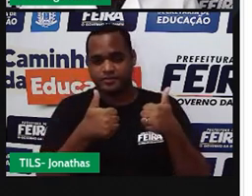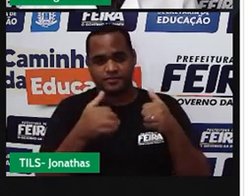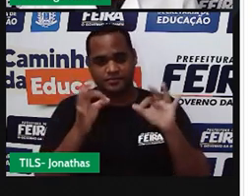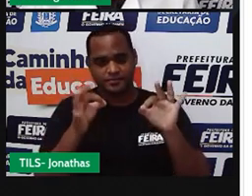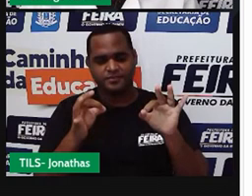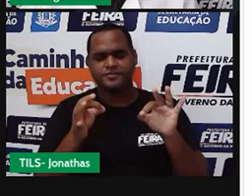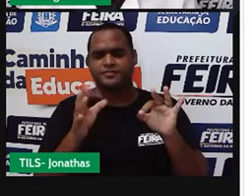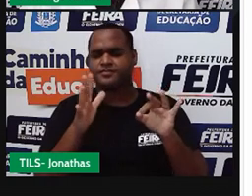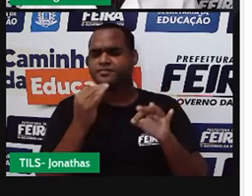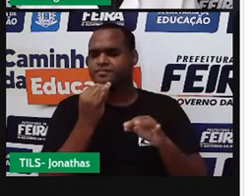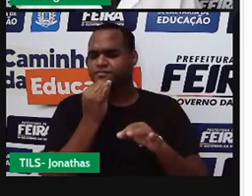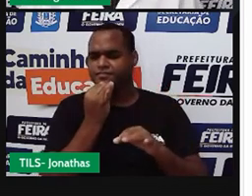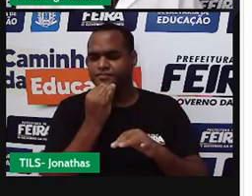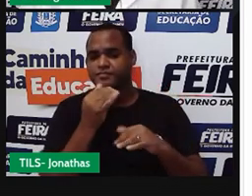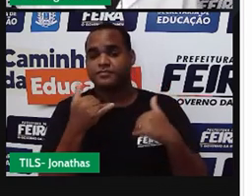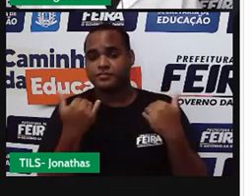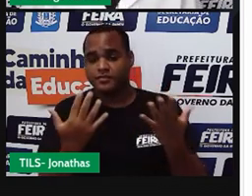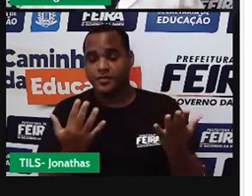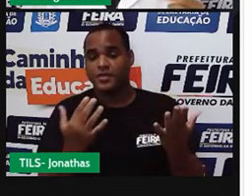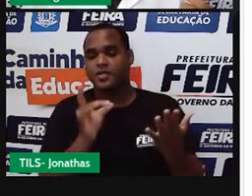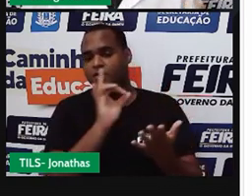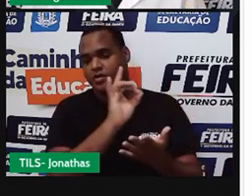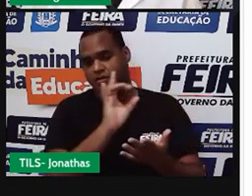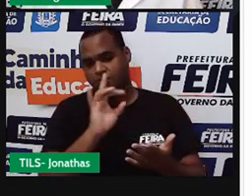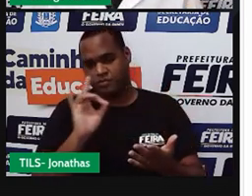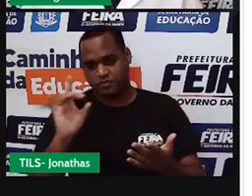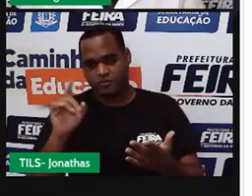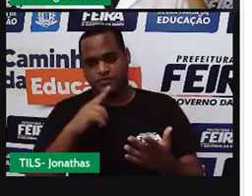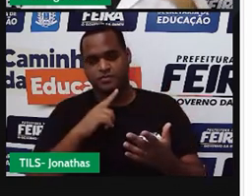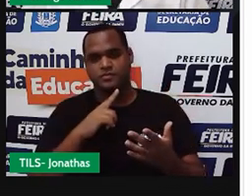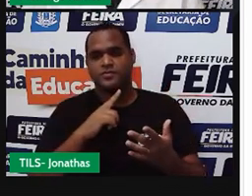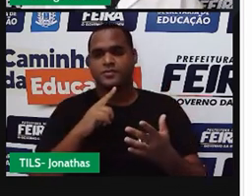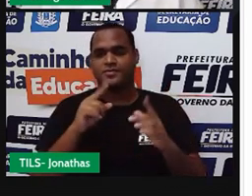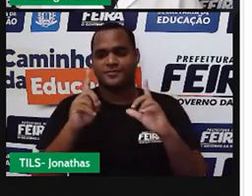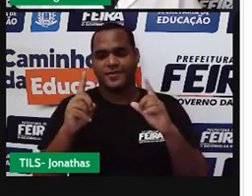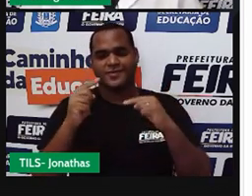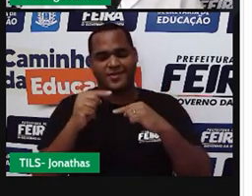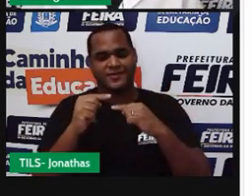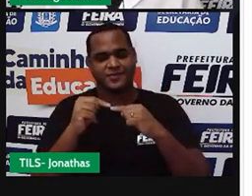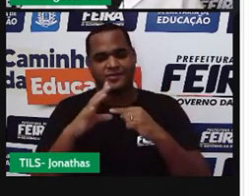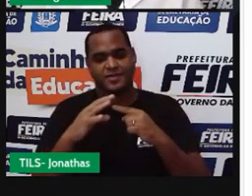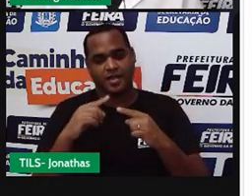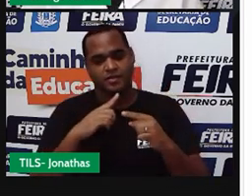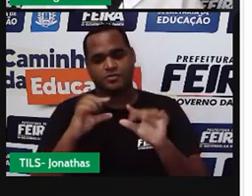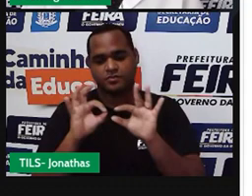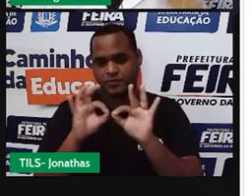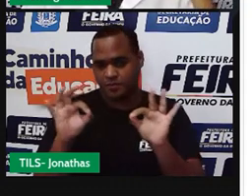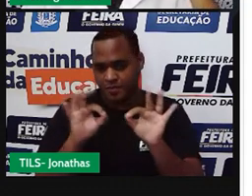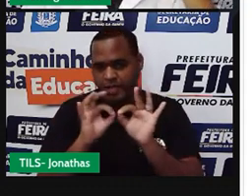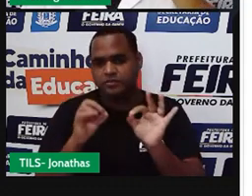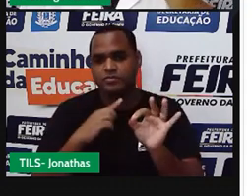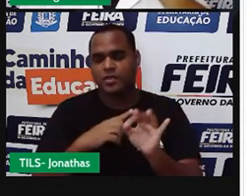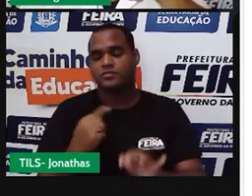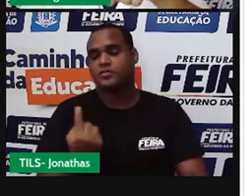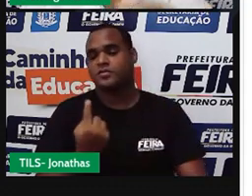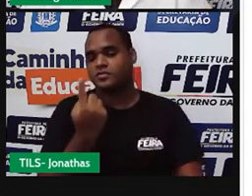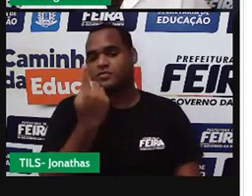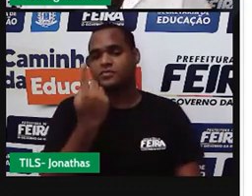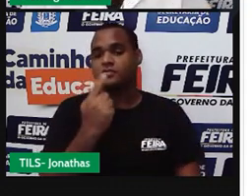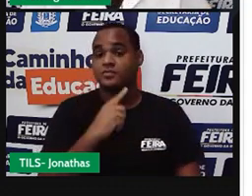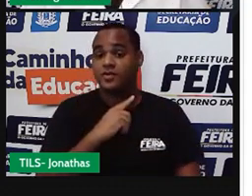bom então em cada quadrado a gente já tem o comprimento e altura agora por sua